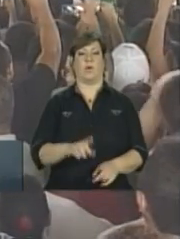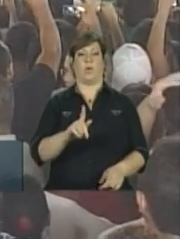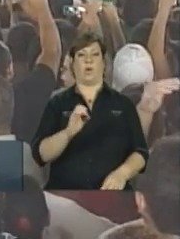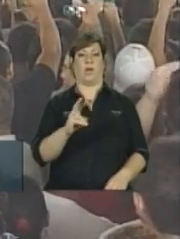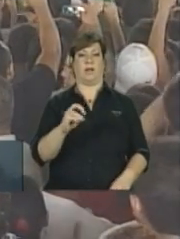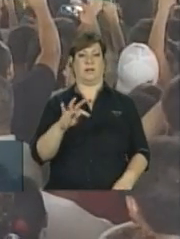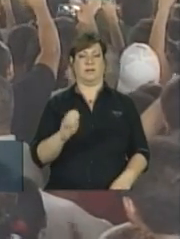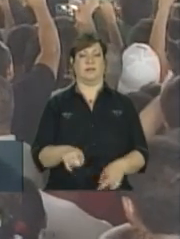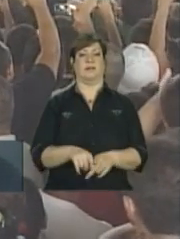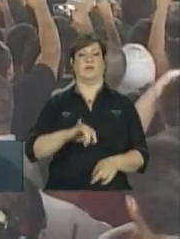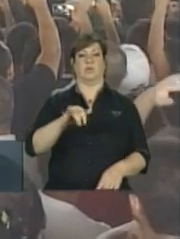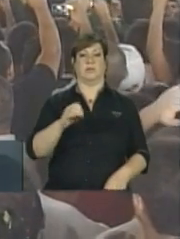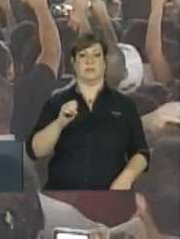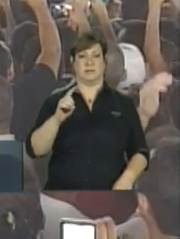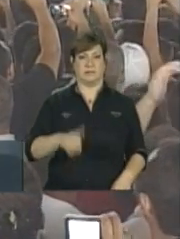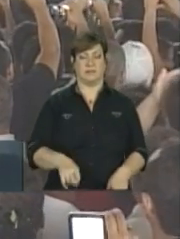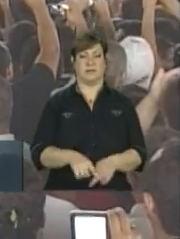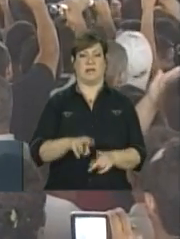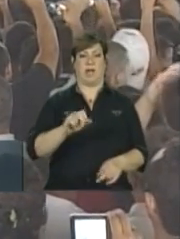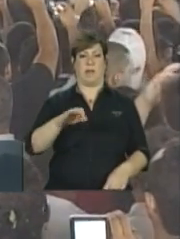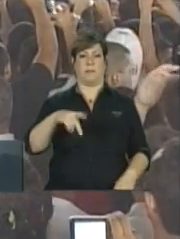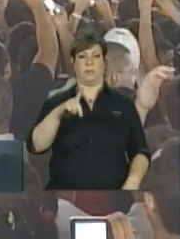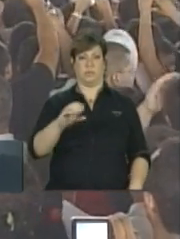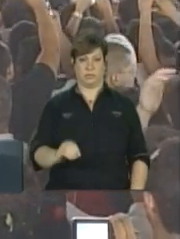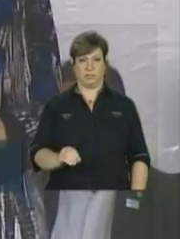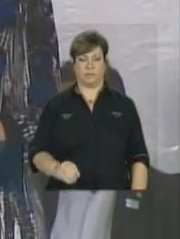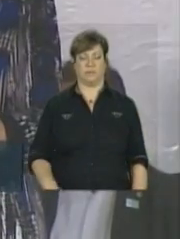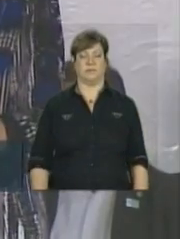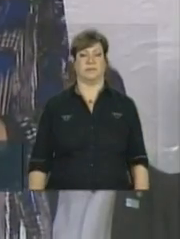Gorete Pereira, José Ayrton e Raimundo Gomes.